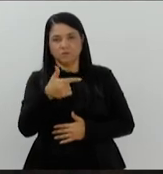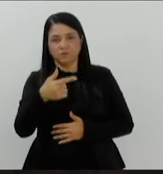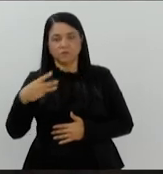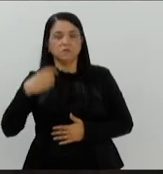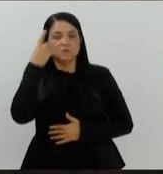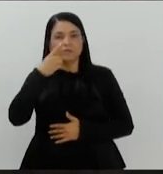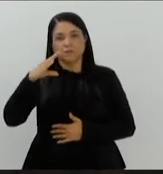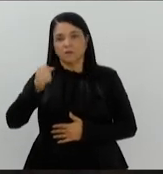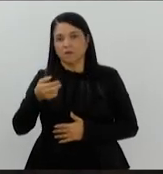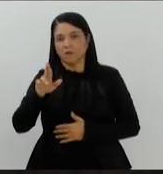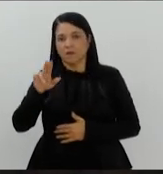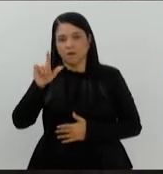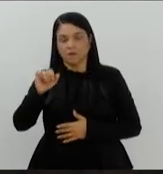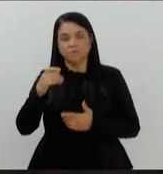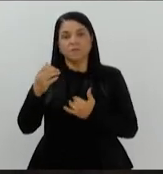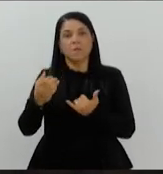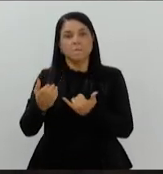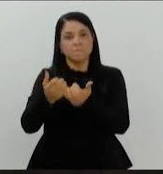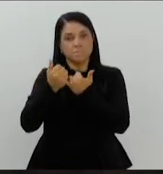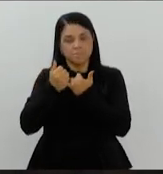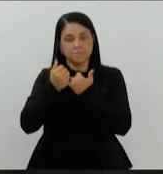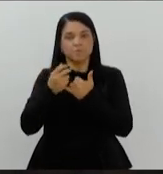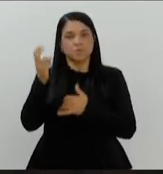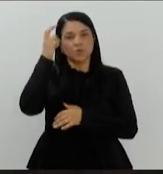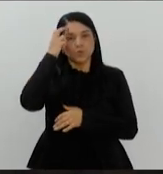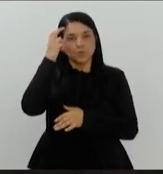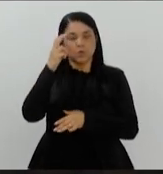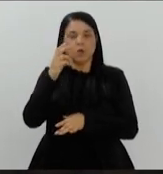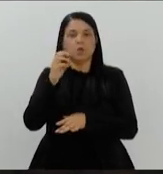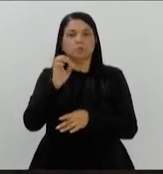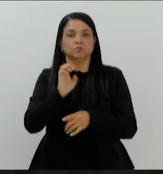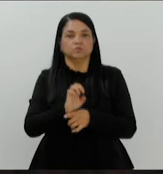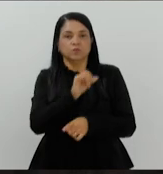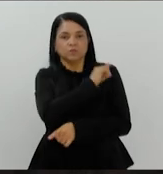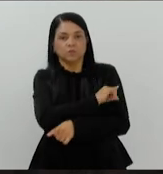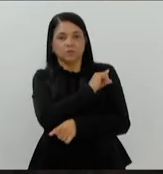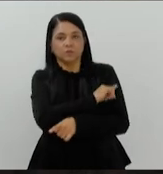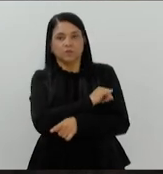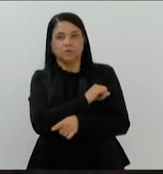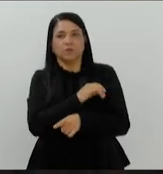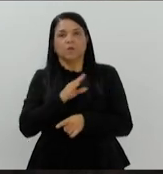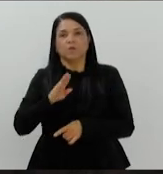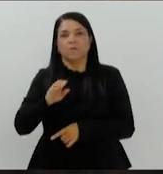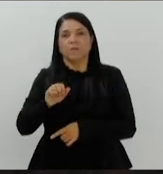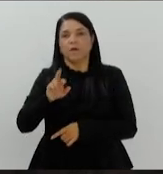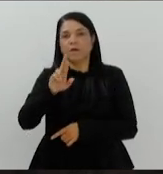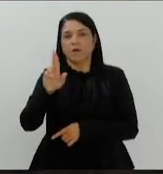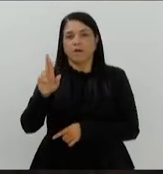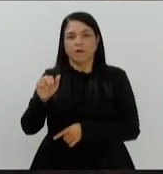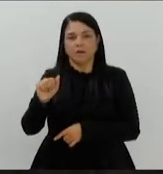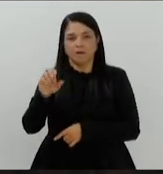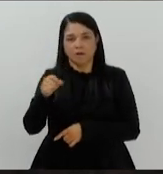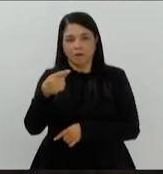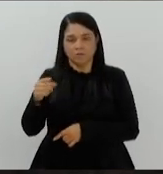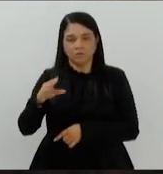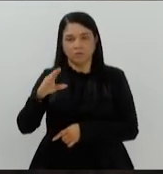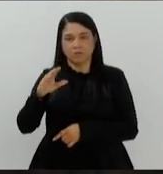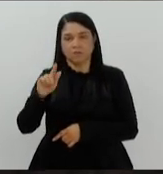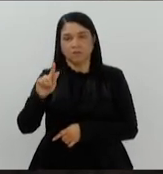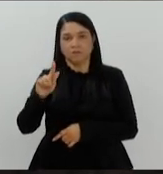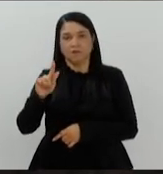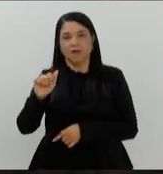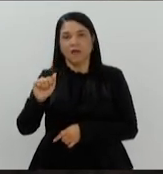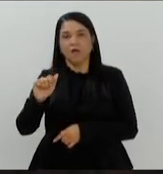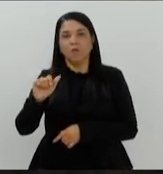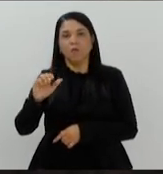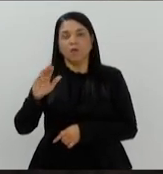declara patrimônio cultural e material do Estado do Rio de Janeiro, o barracão de Gargal e da outras providências. Pareceres das